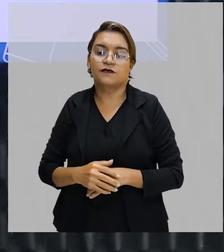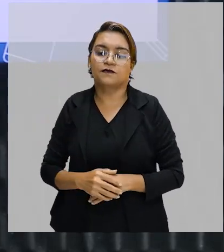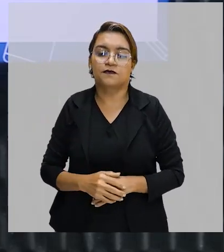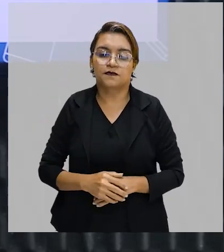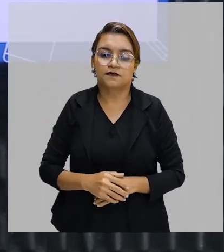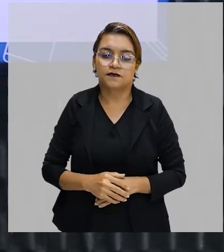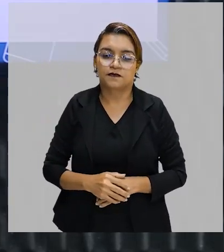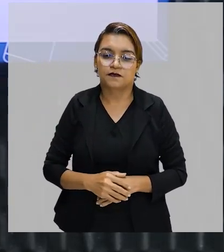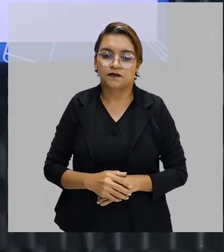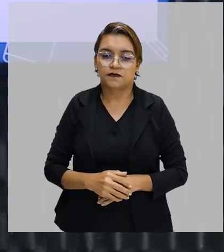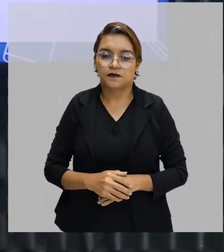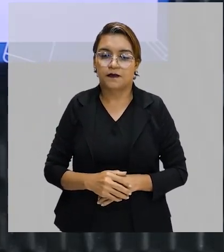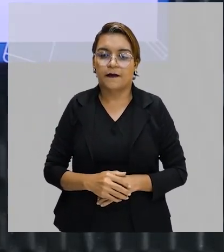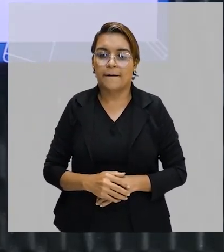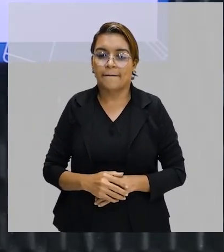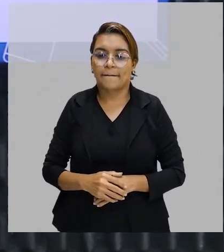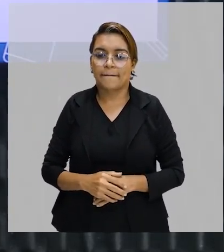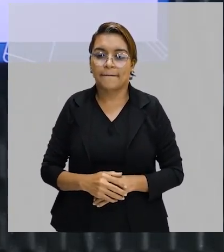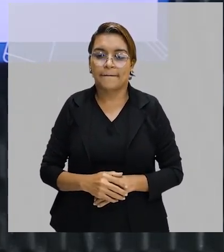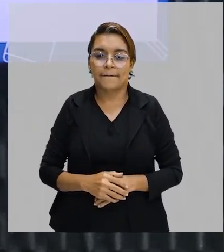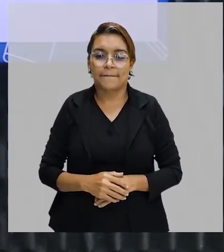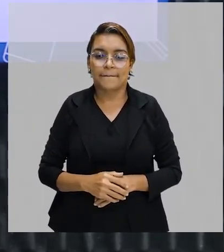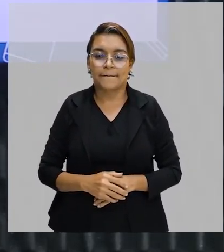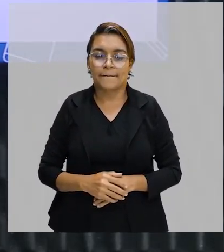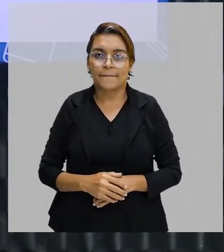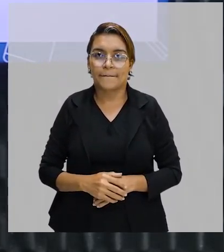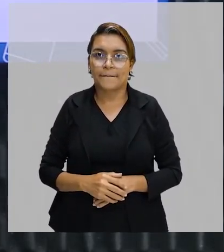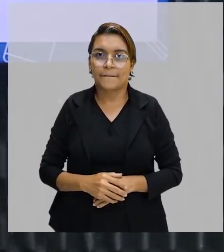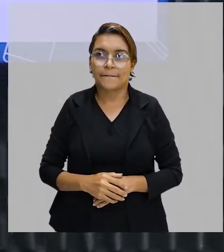presençação que eu quero fazer com vocês é